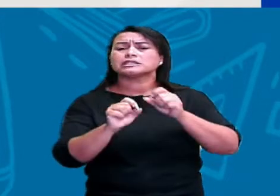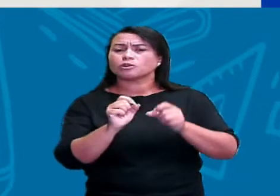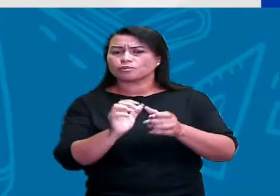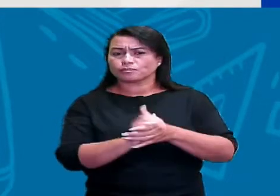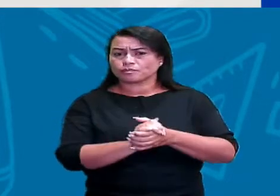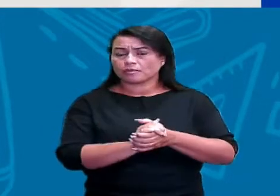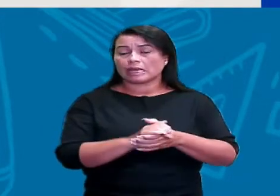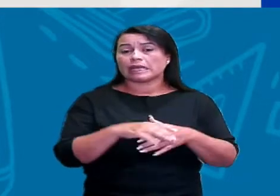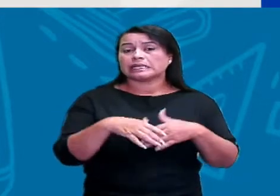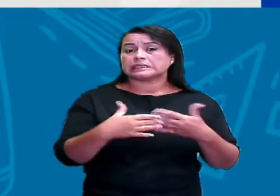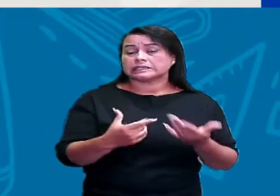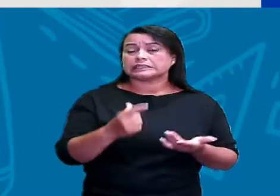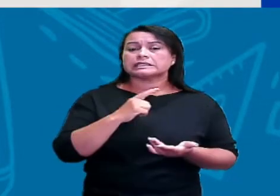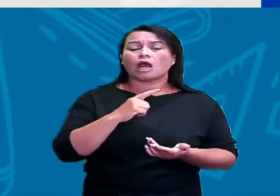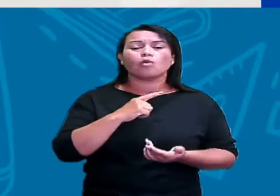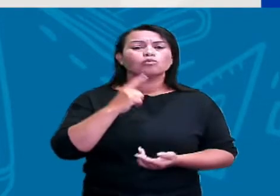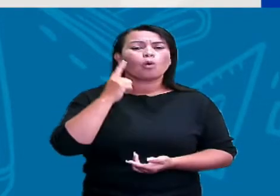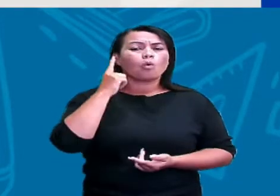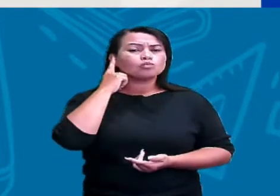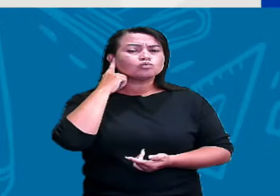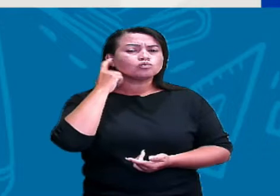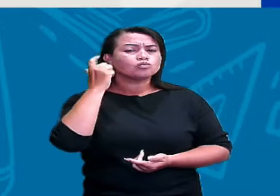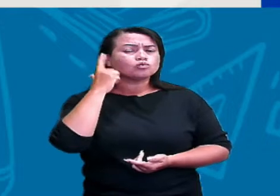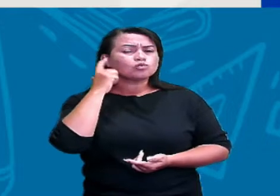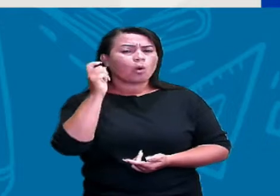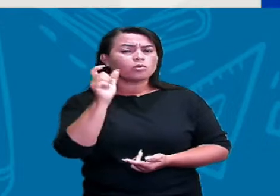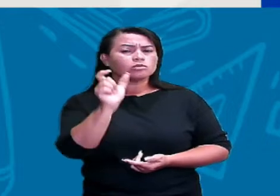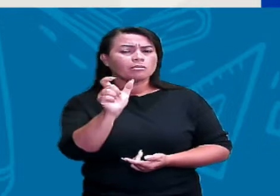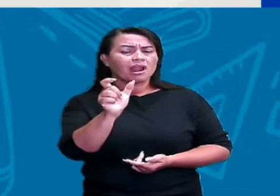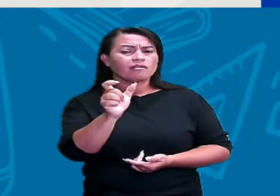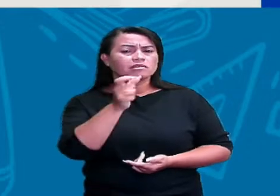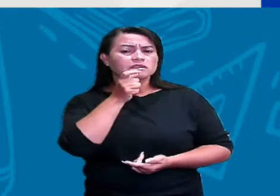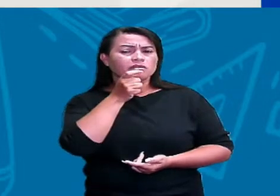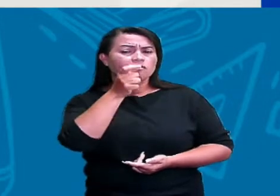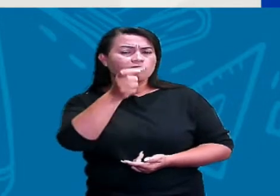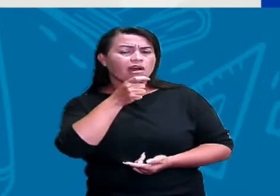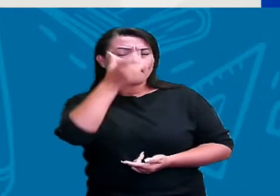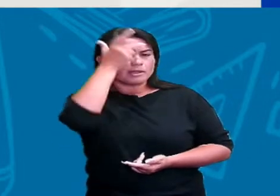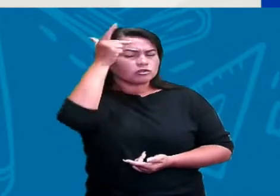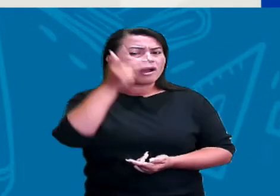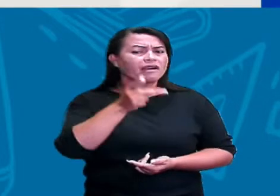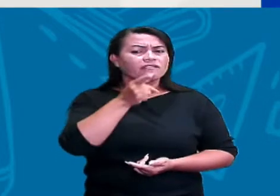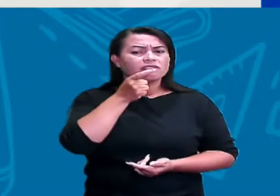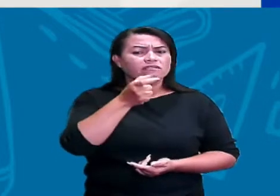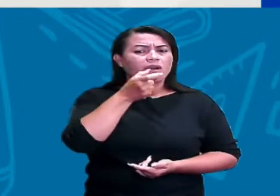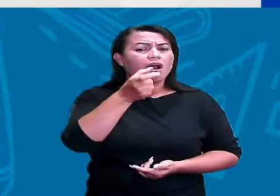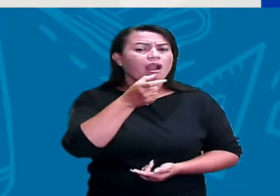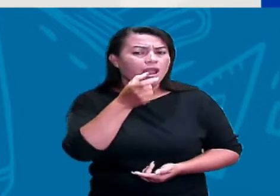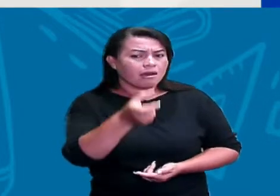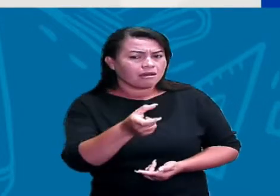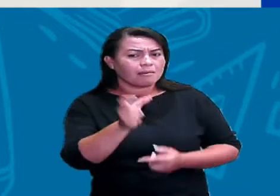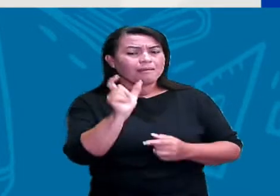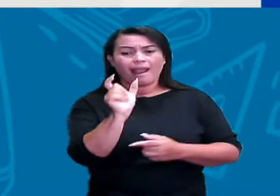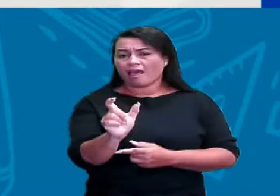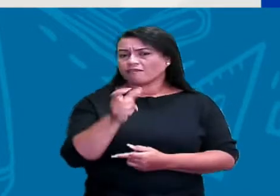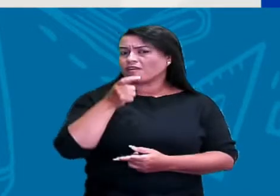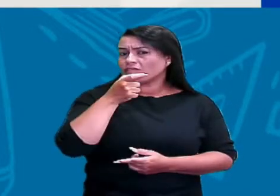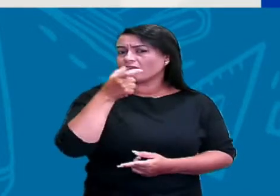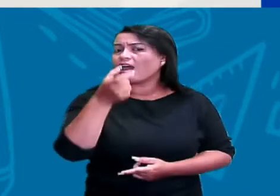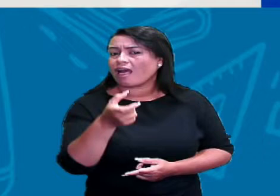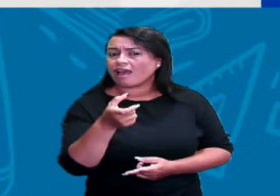fonemas são os sons produzidos pelos falantes, os quais se articulam e formam as